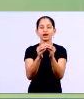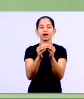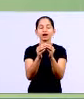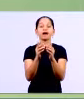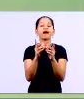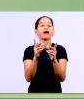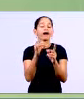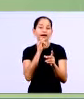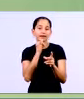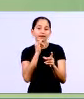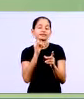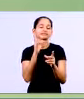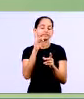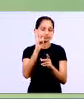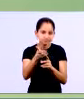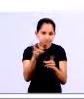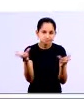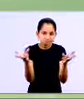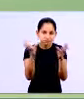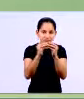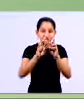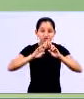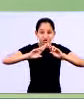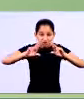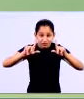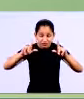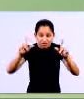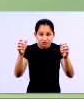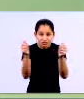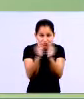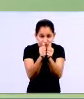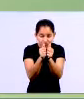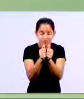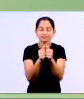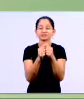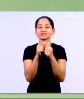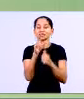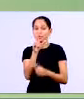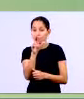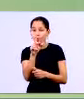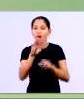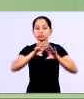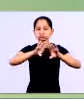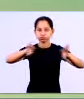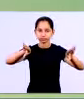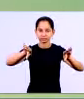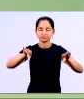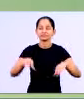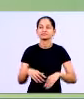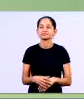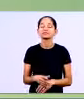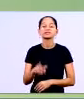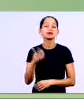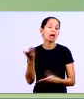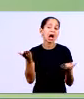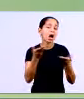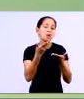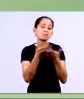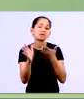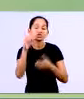os iguais, os opostos se atraem, os iguais se repelem. Se repelem, isso. Dia a dia não tem mais